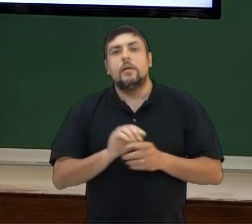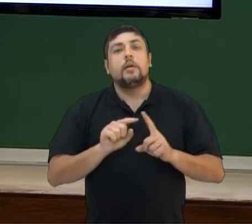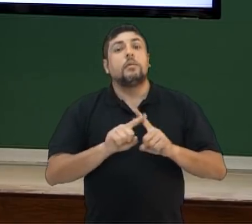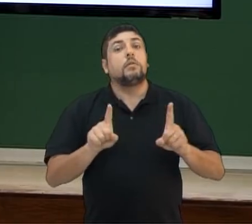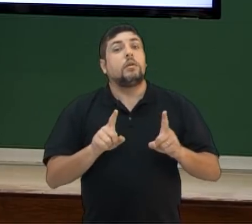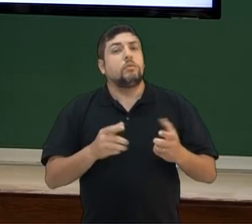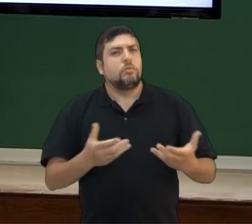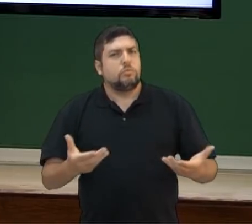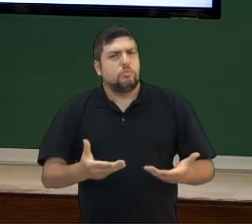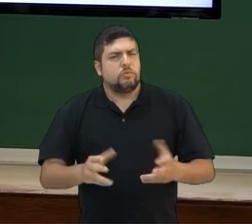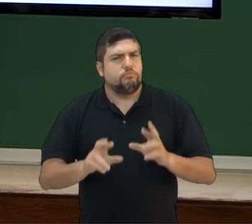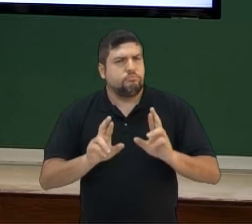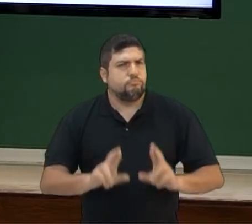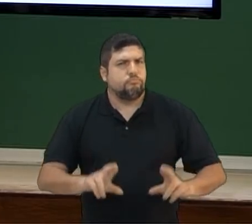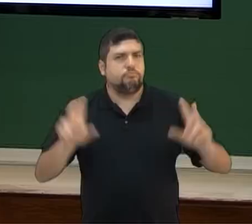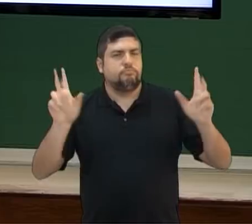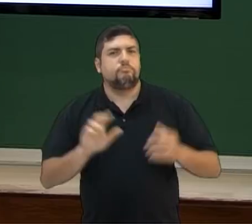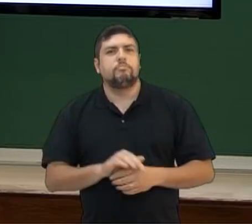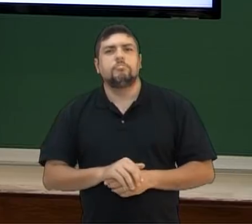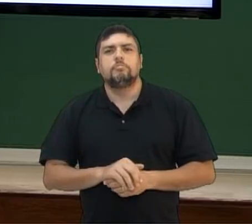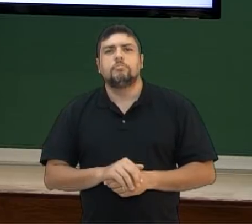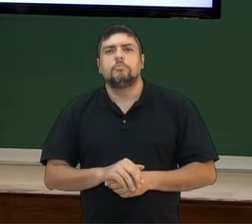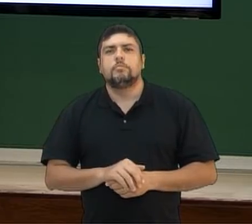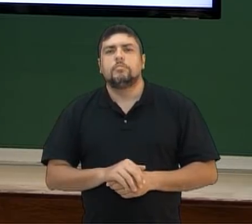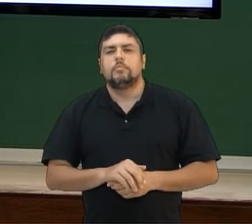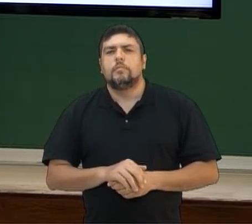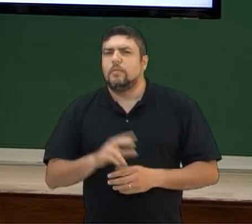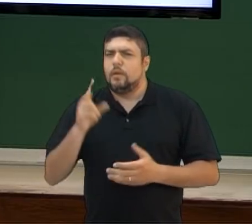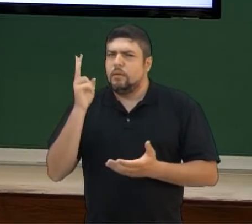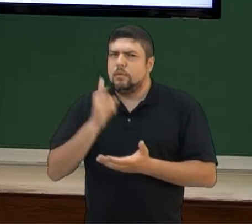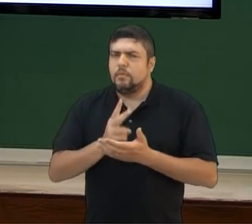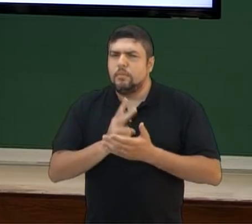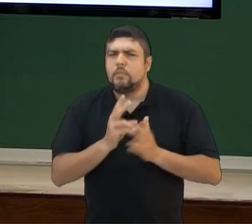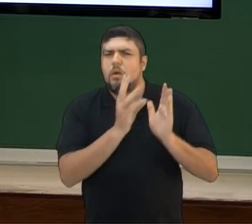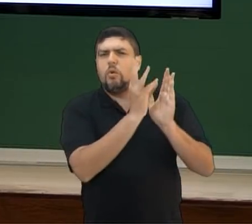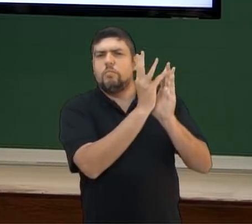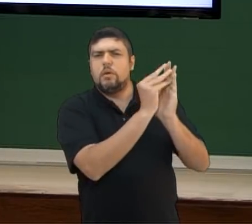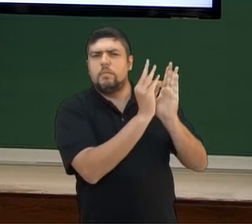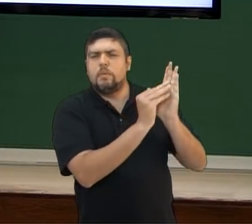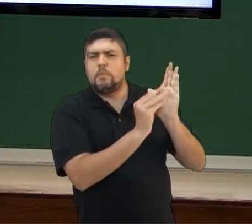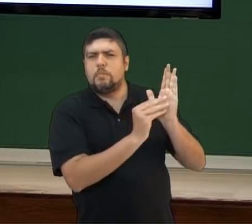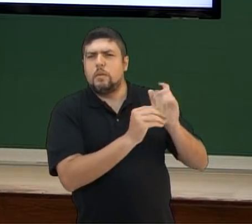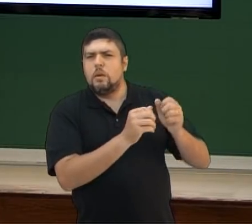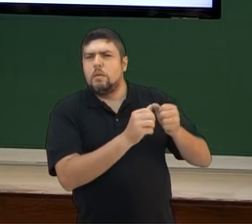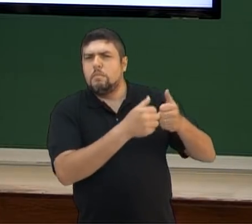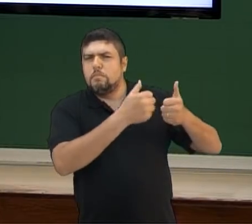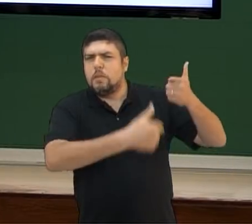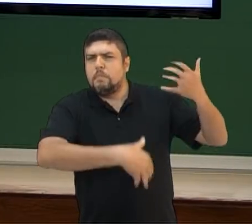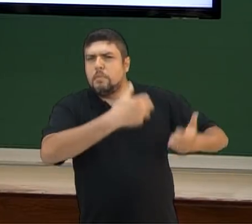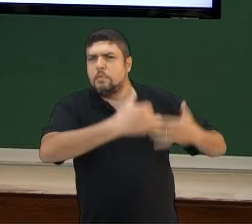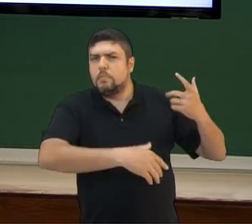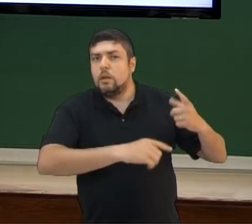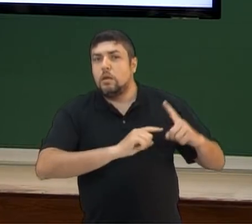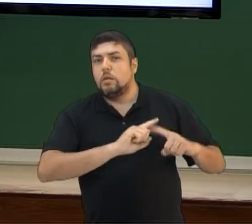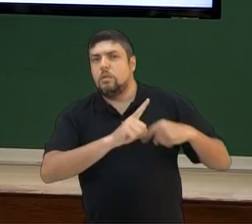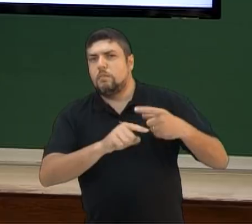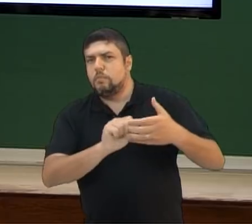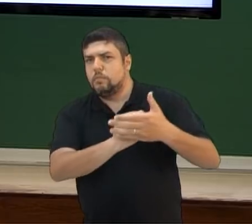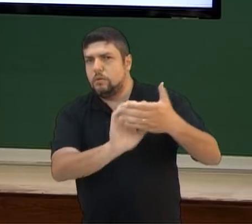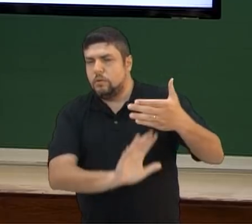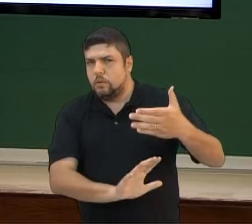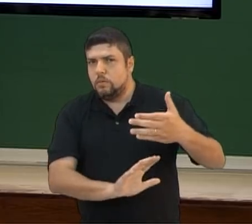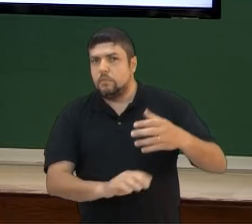funcionar diferente. Normalmente, eu falo dos conteúdos e depois faço uma atividade para ver o que vocês